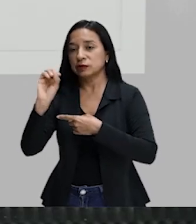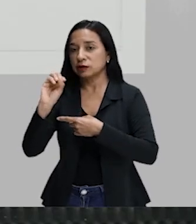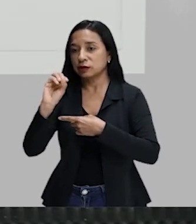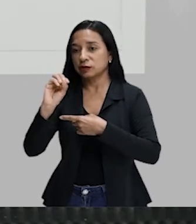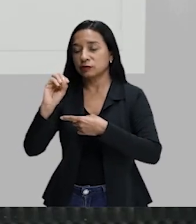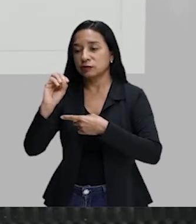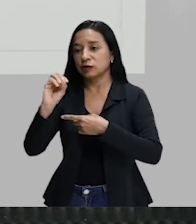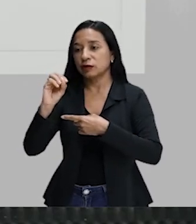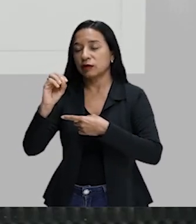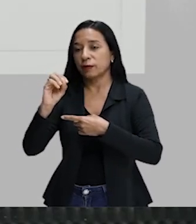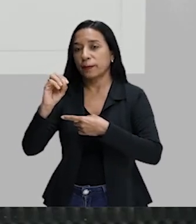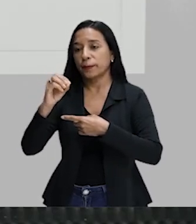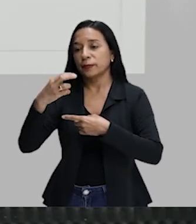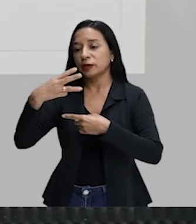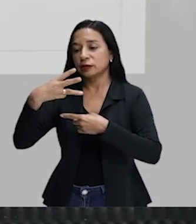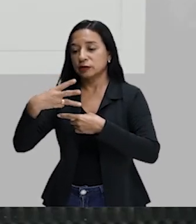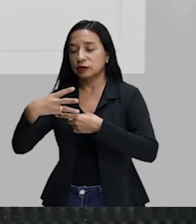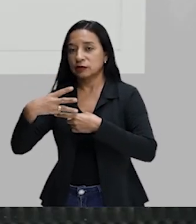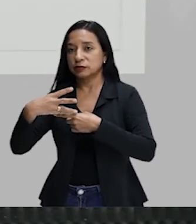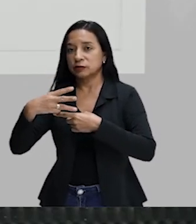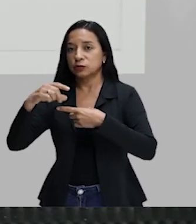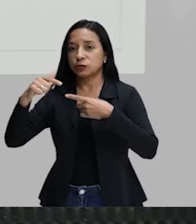3 sobre 2.